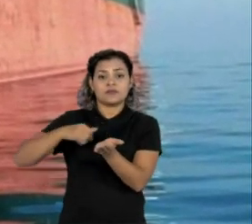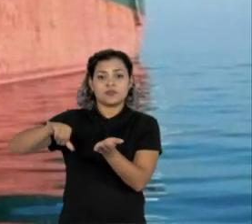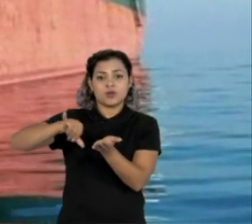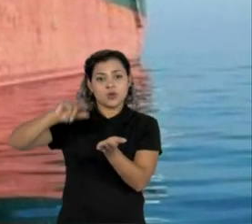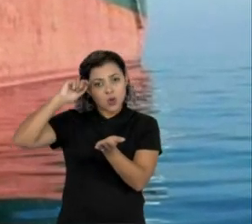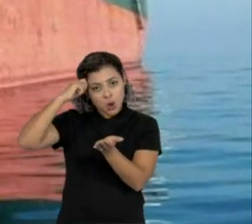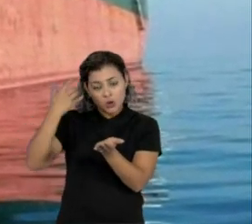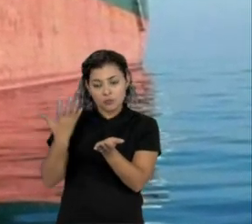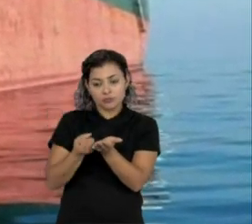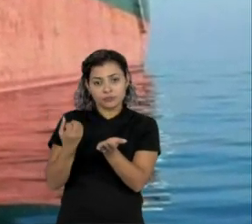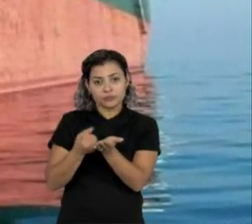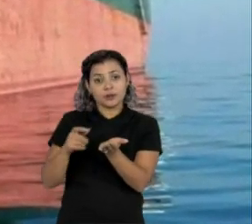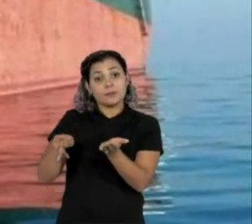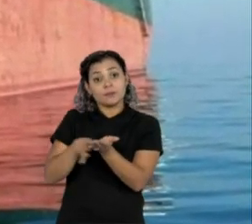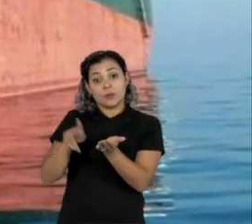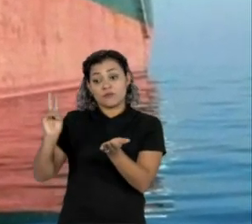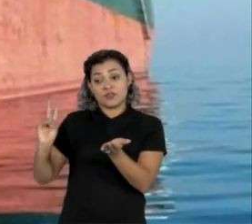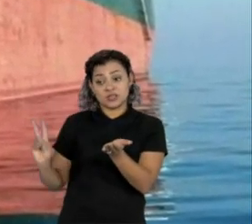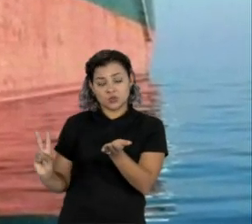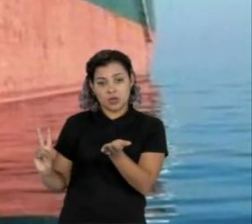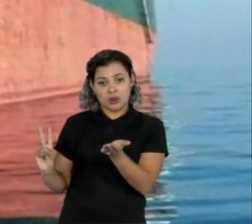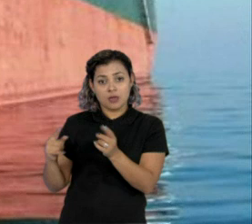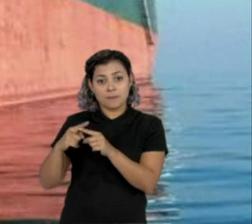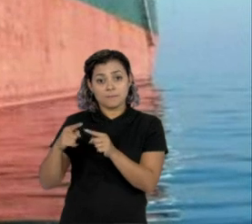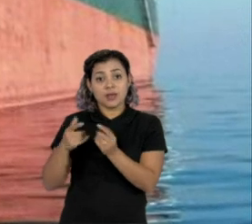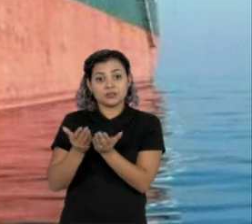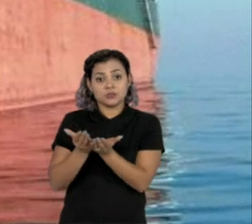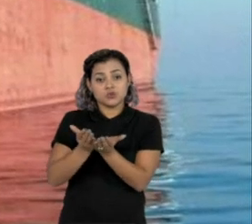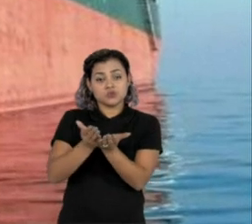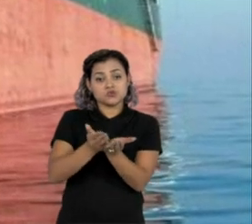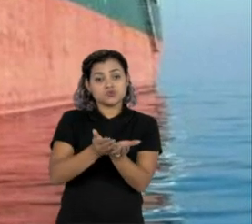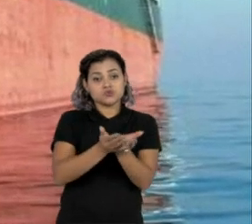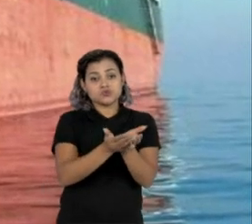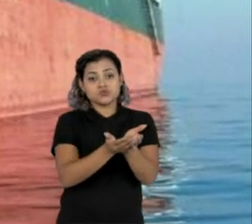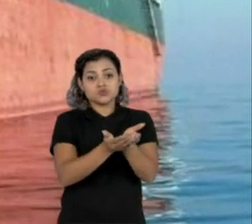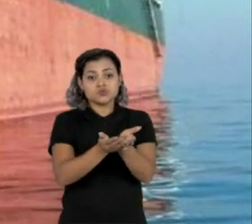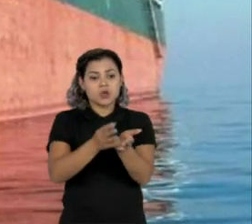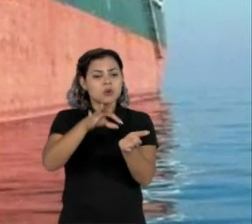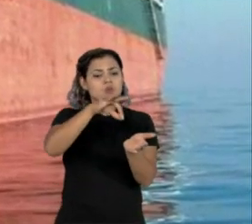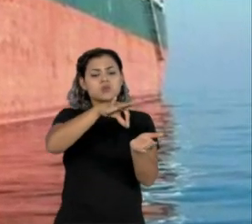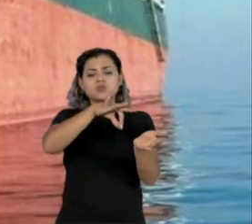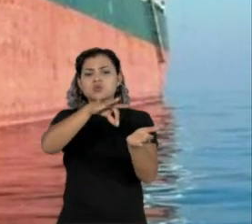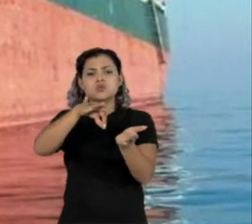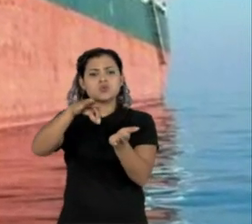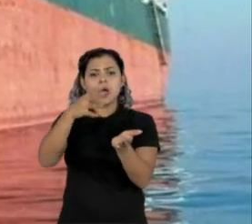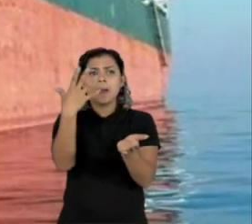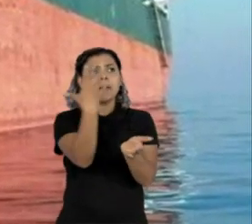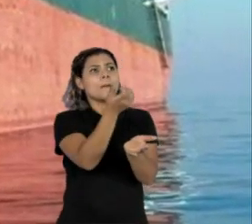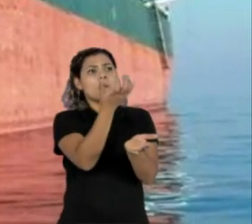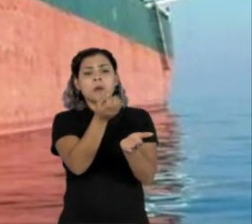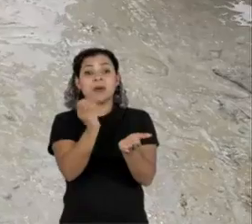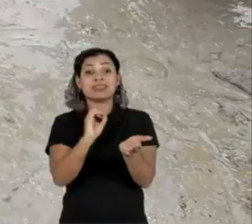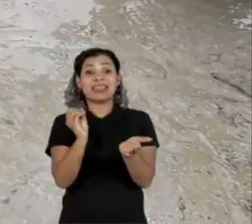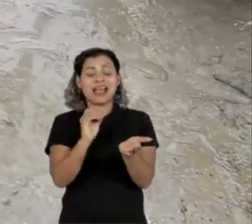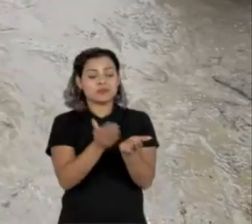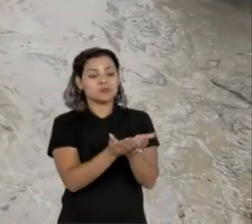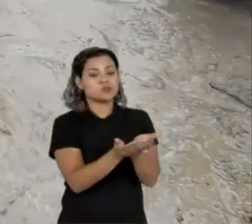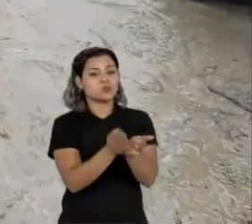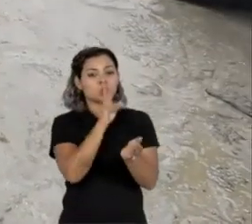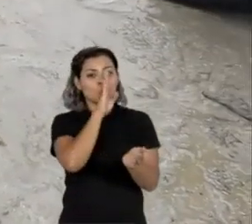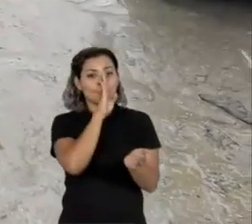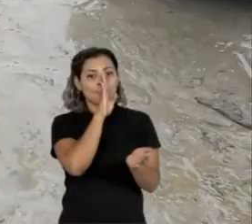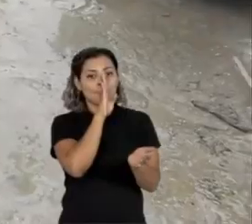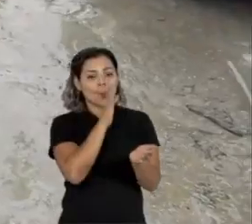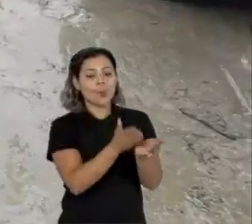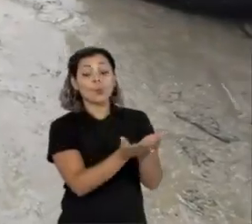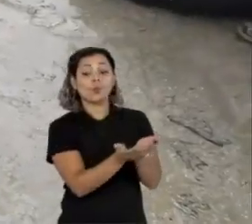cru da Venezuela e teria desligado os equipamentos de localização quando passava pela costa brasileira.